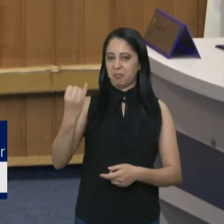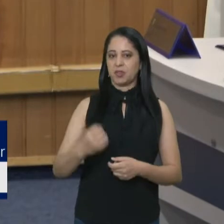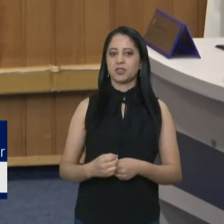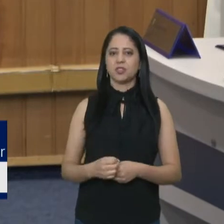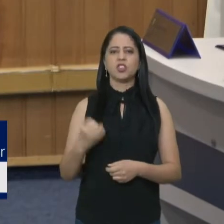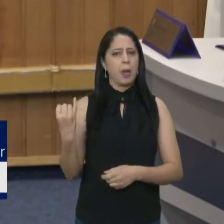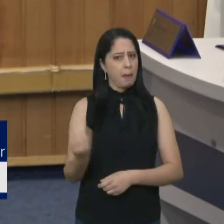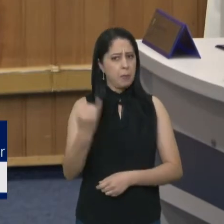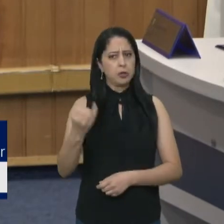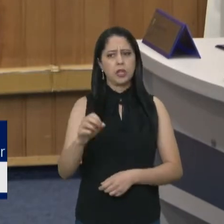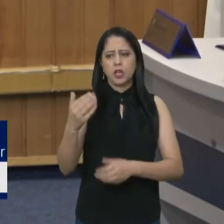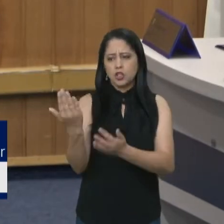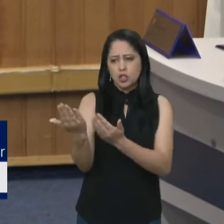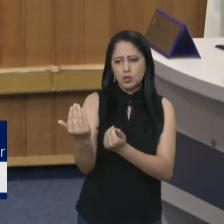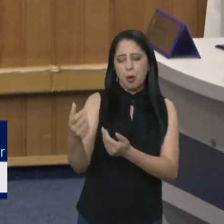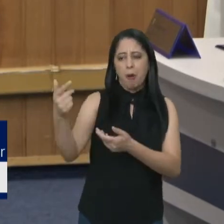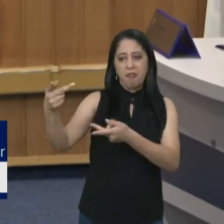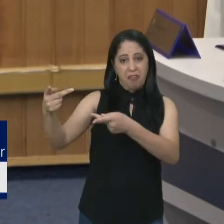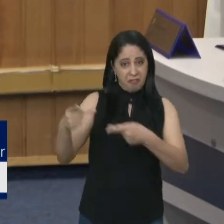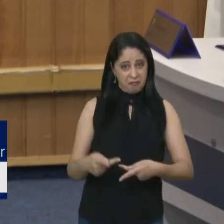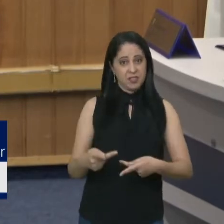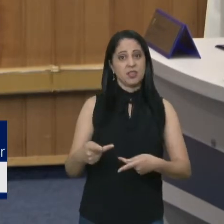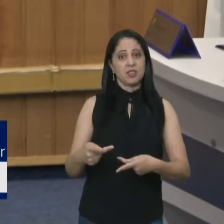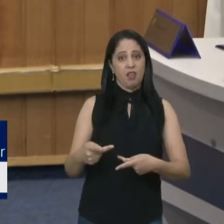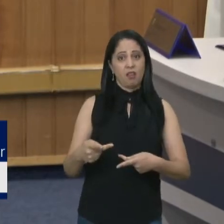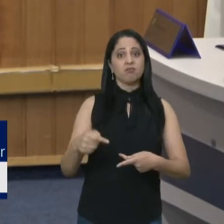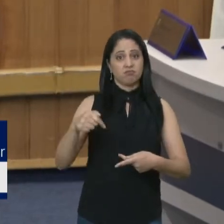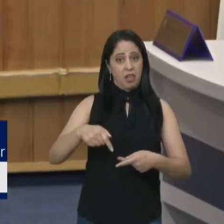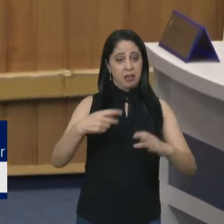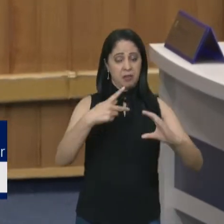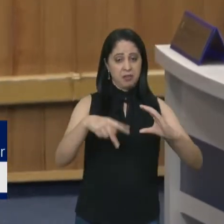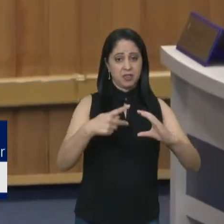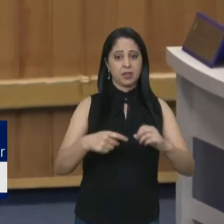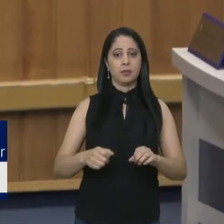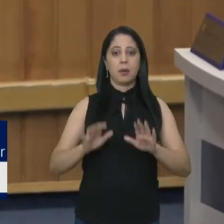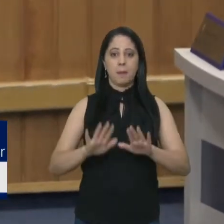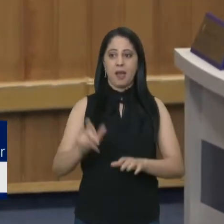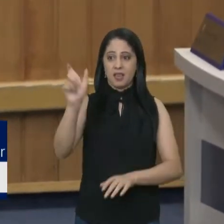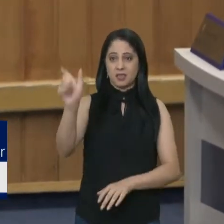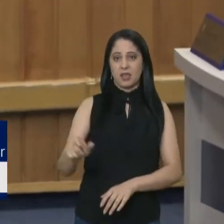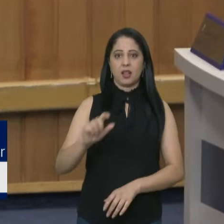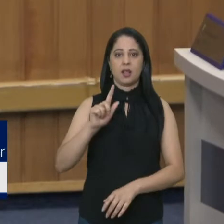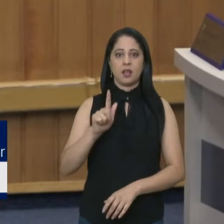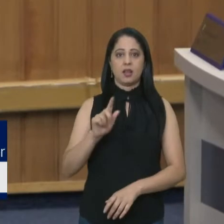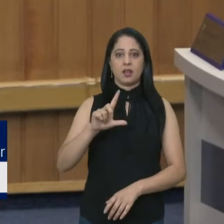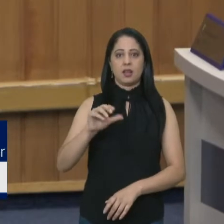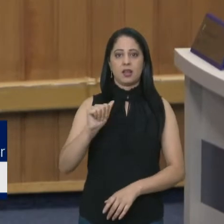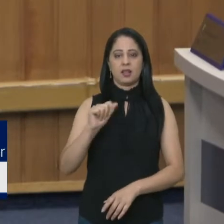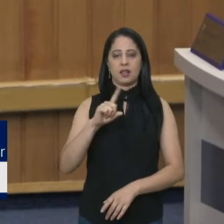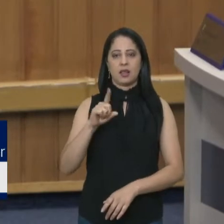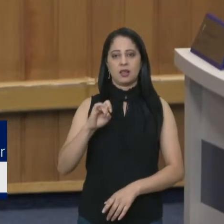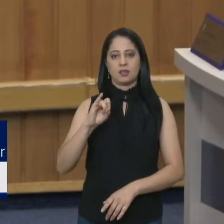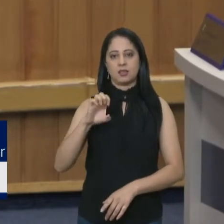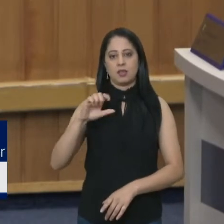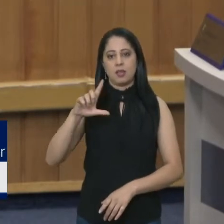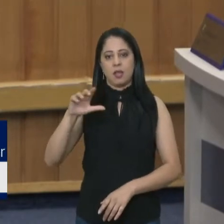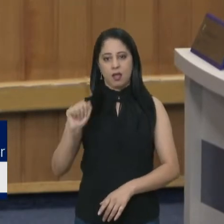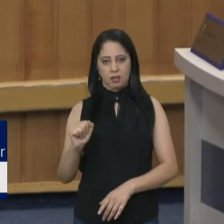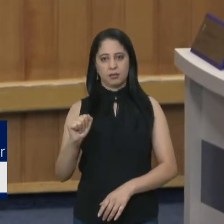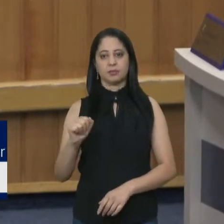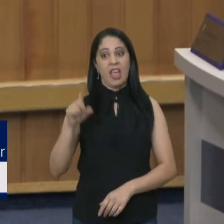vem jovens aqui no nosso plenário, mas a jovem Graziella, que é filha do